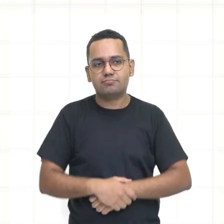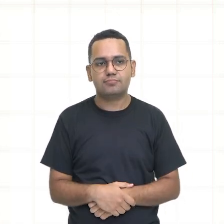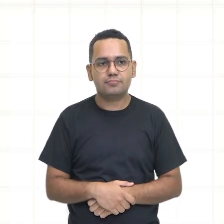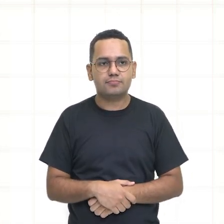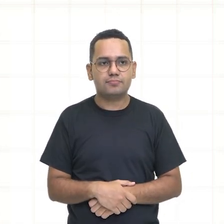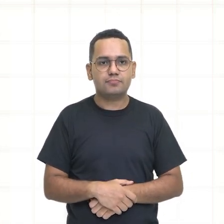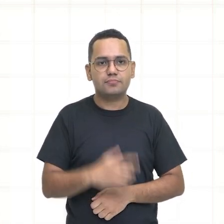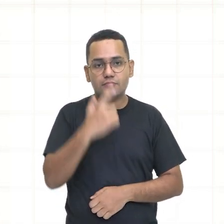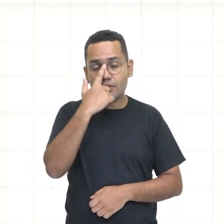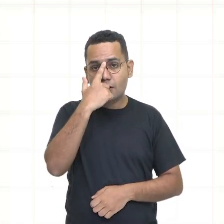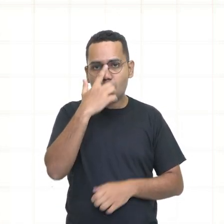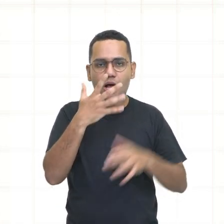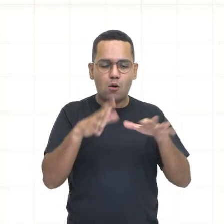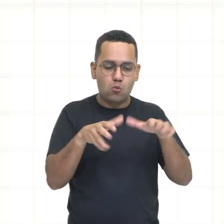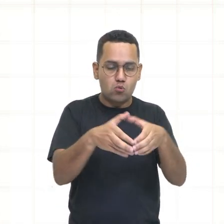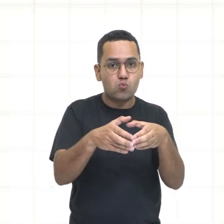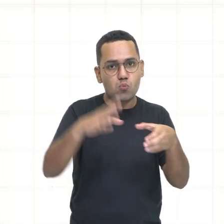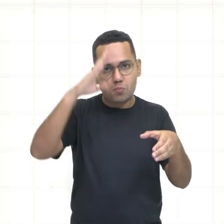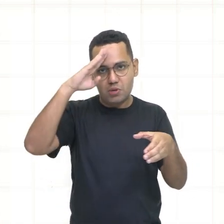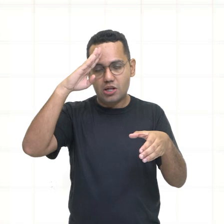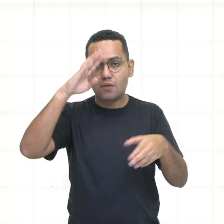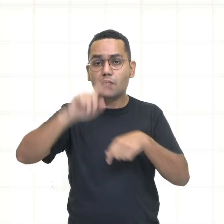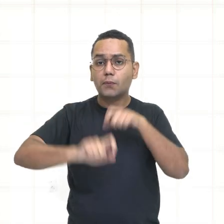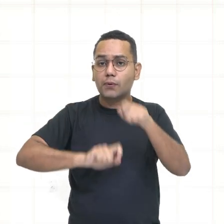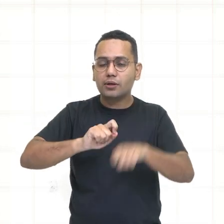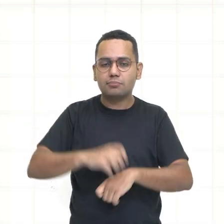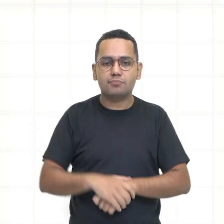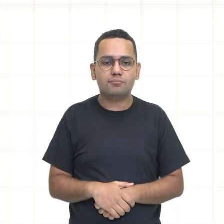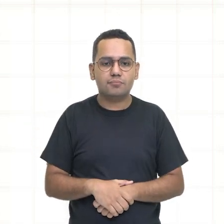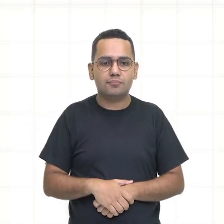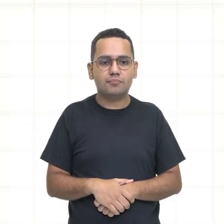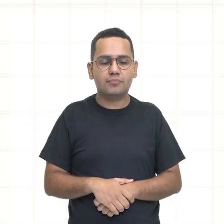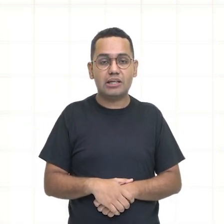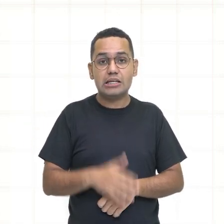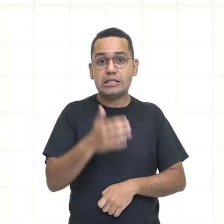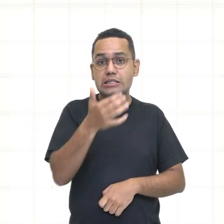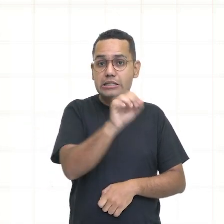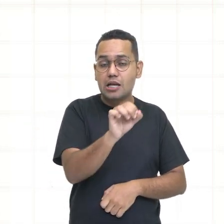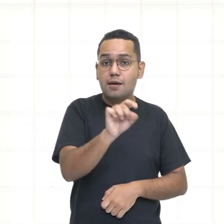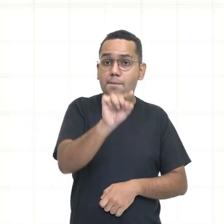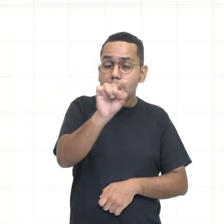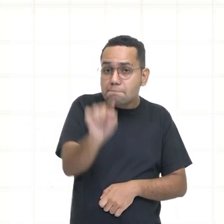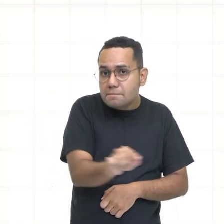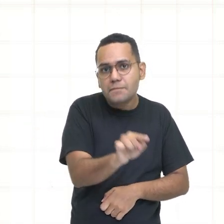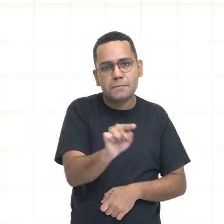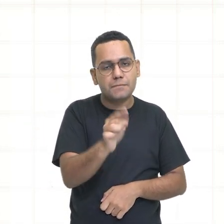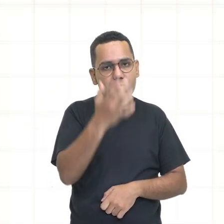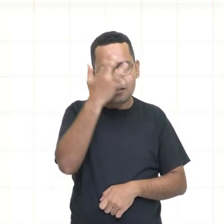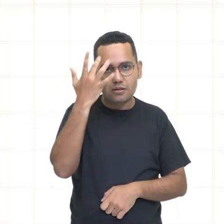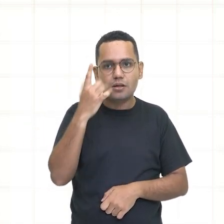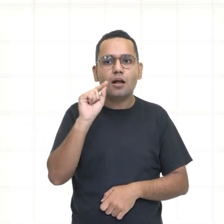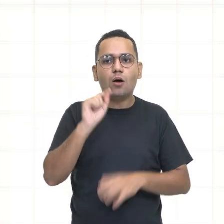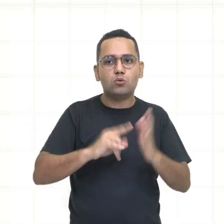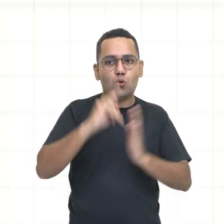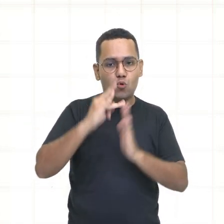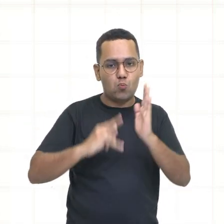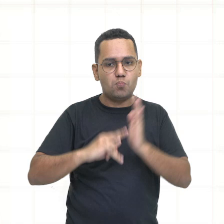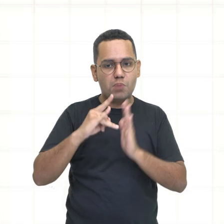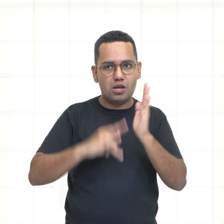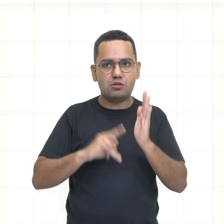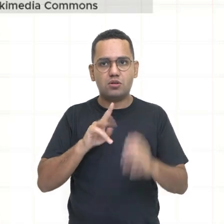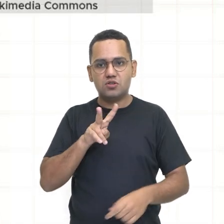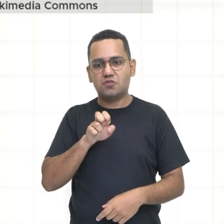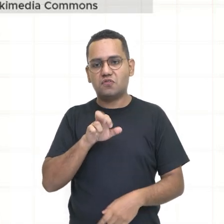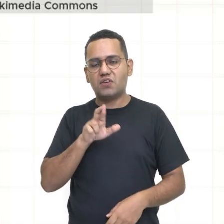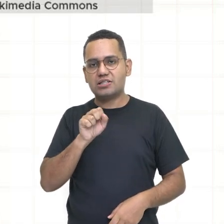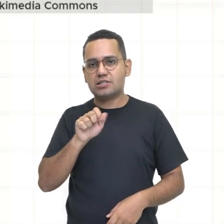seu corpo militar ele vai estar reduzido a 100 mil homens, de acordo com o Tratado de Versalhes.